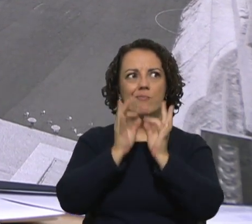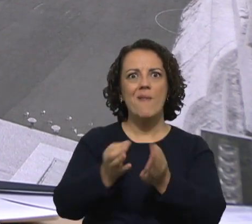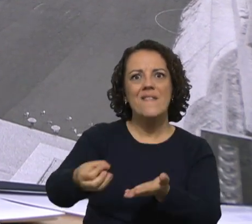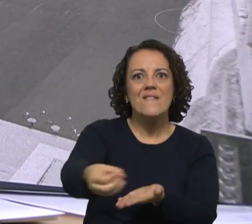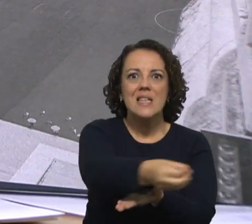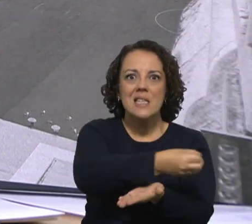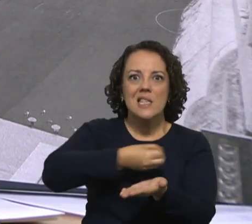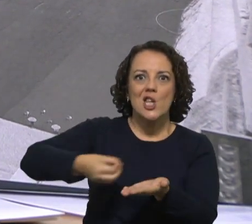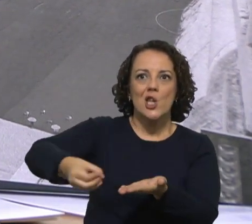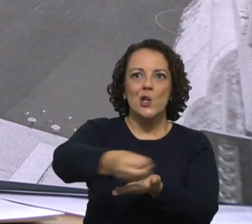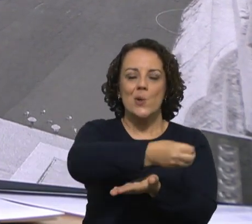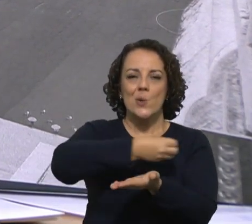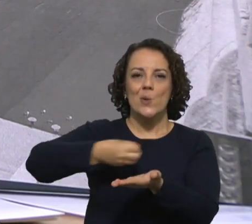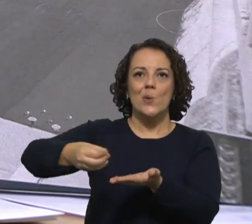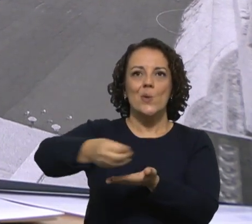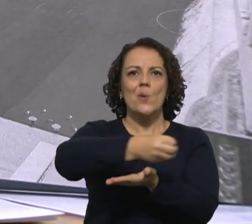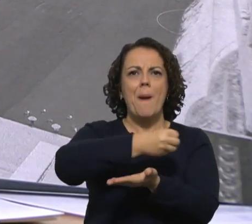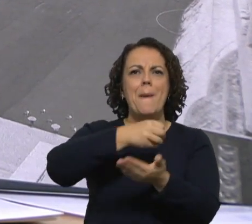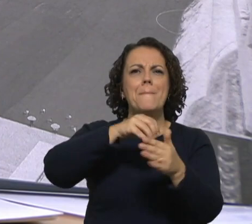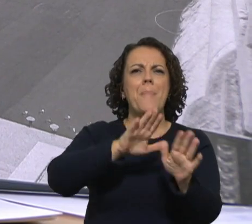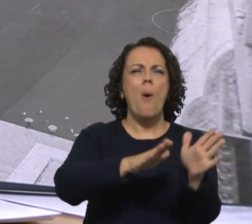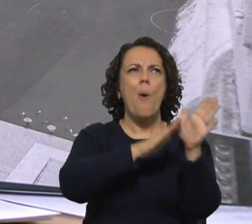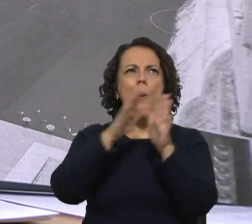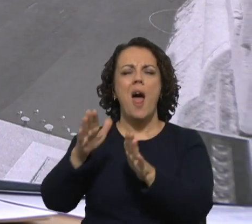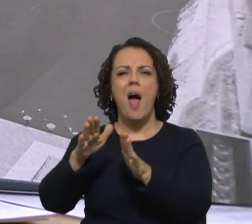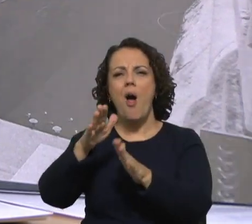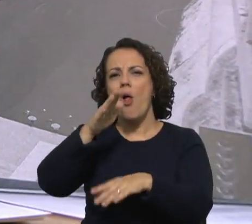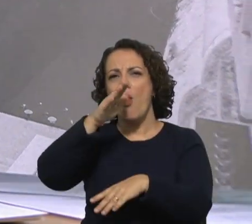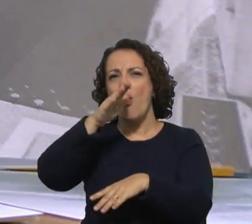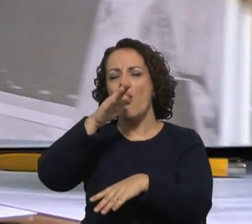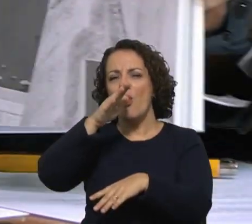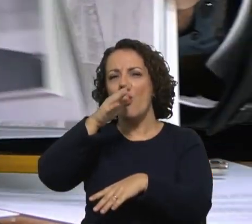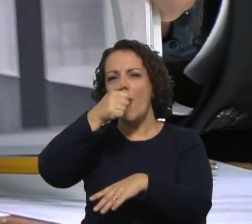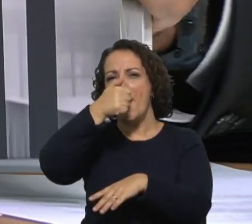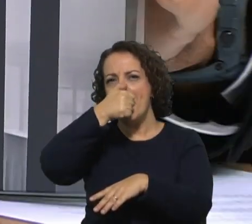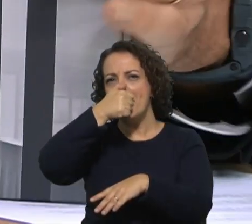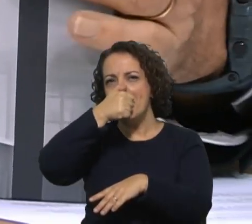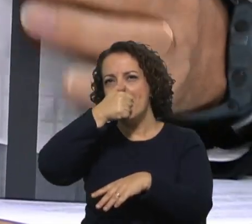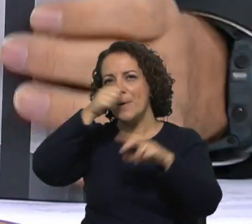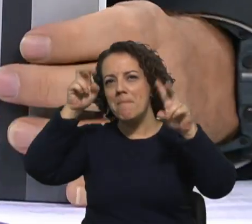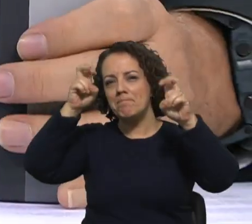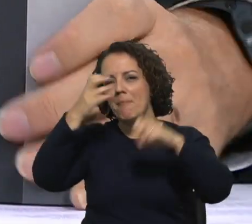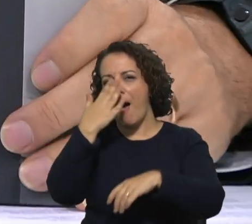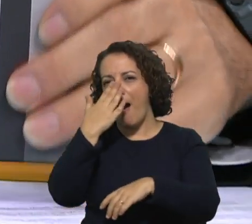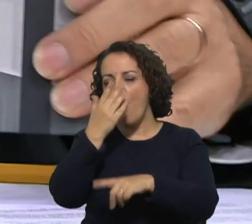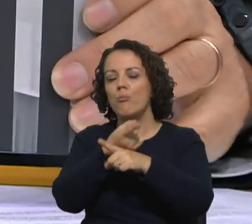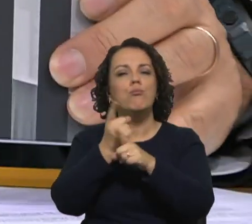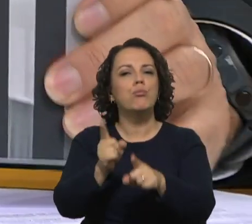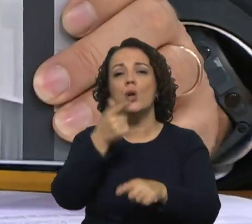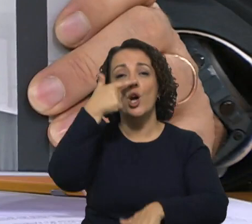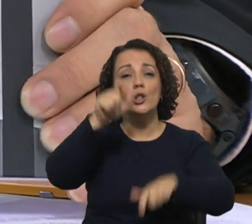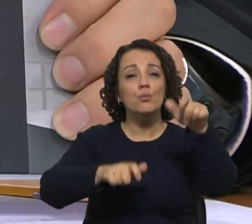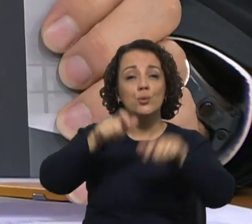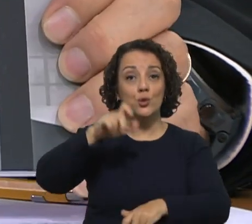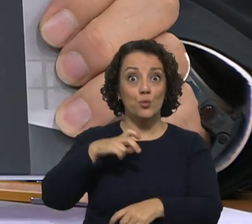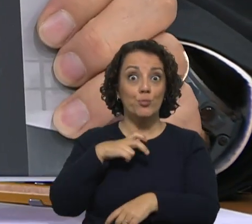Sim. Mas simultaneamente preenchido, porque se sabia que os portugueses estavam a acompanhar tudo